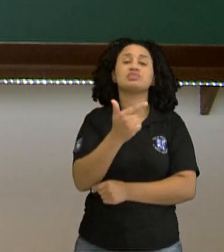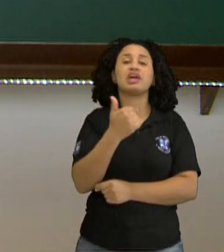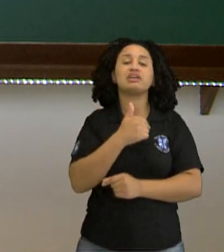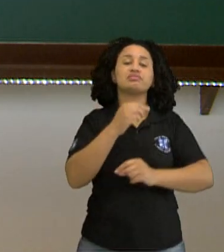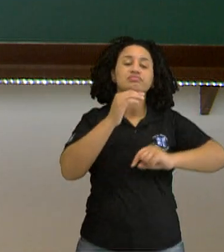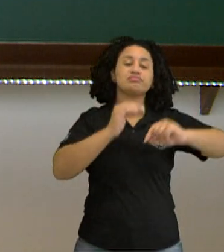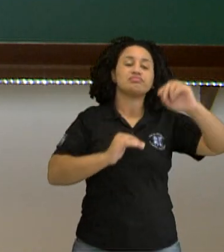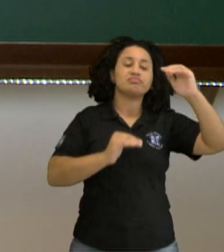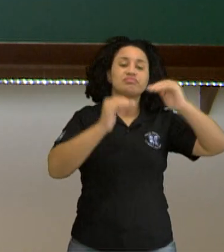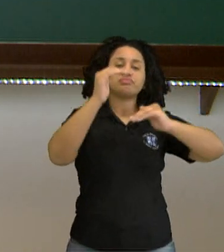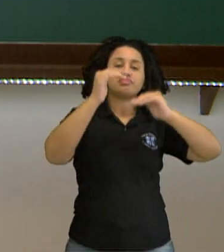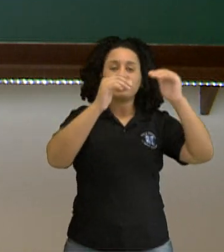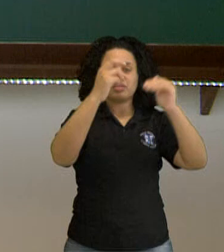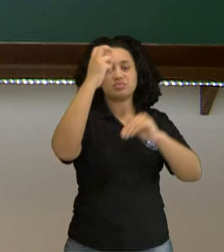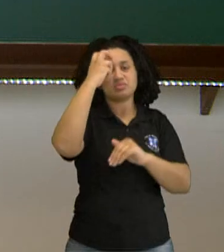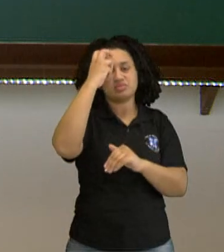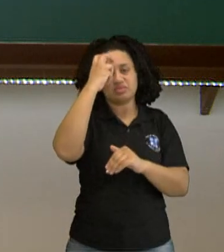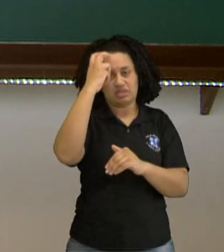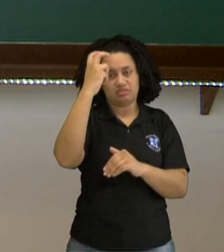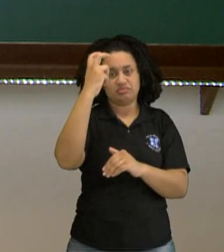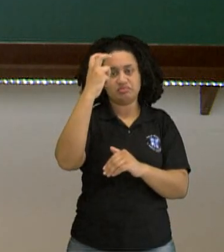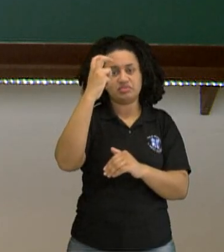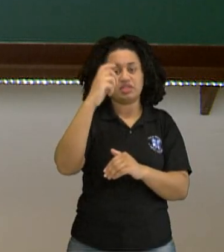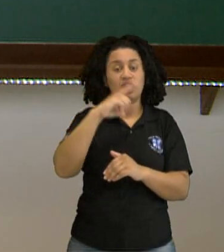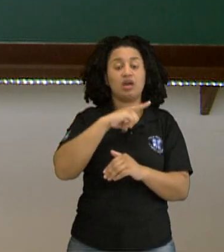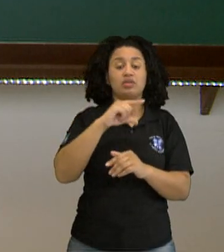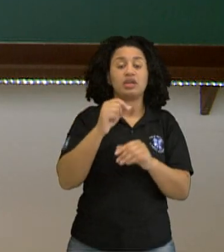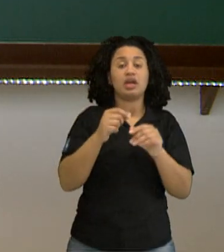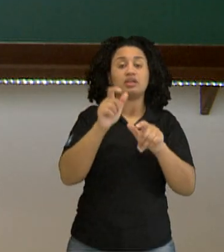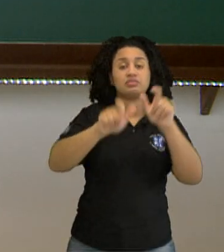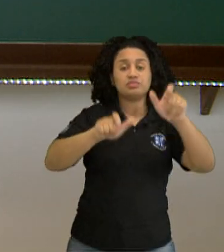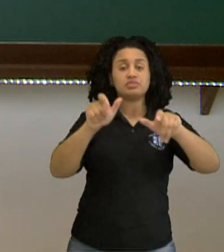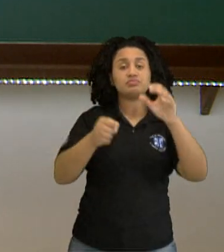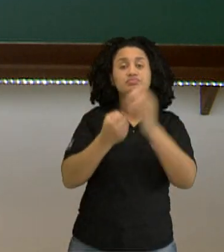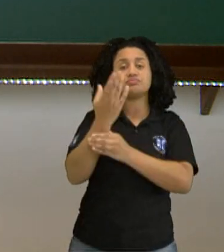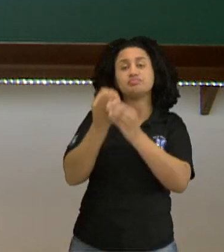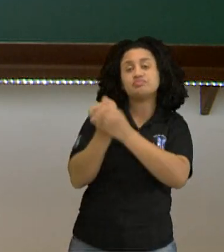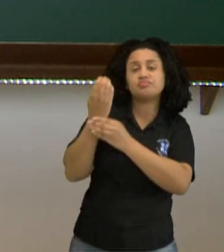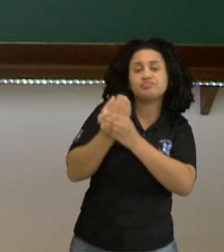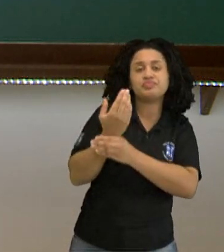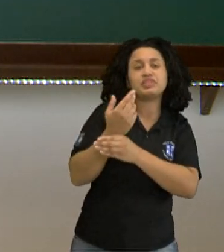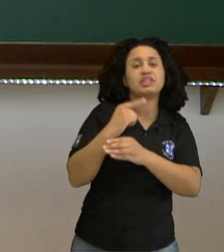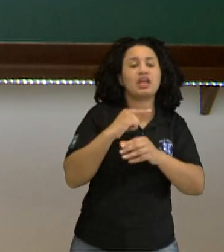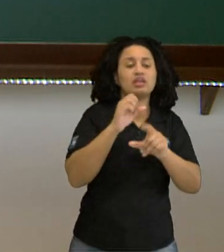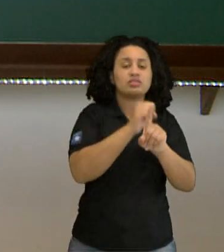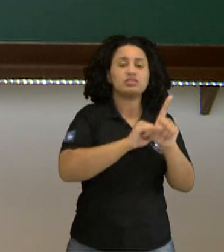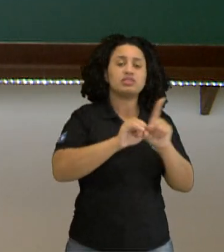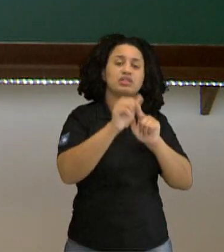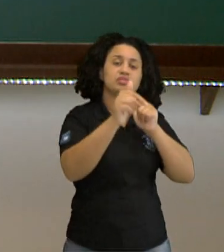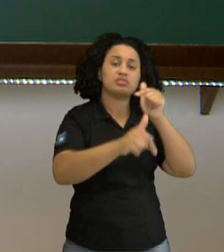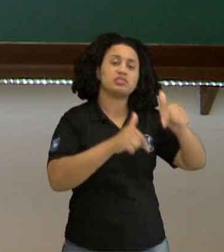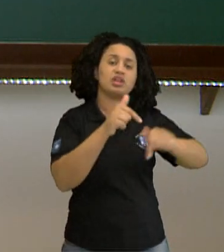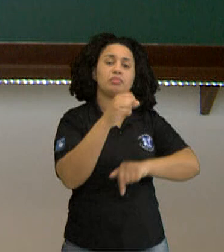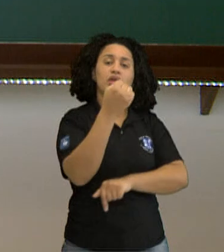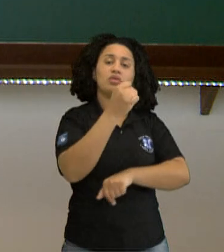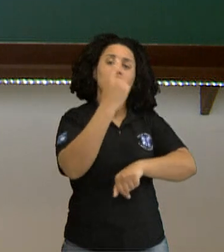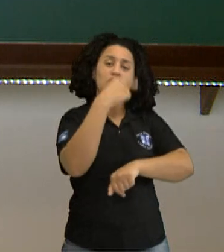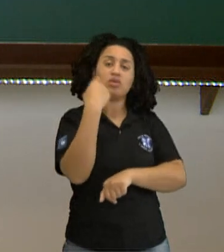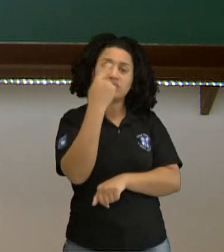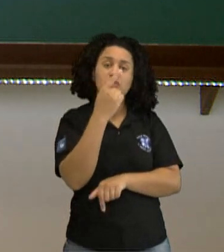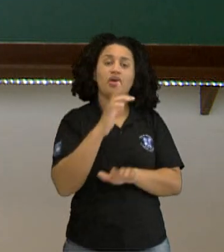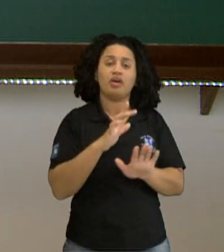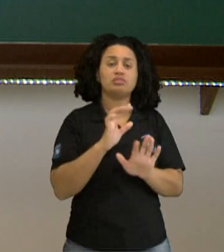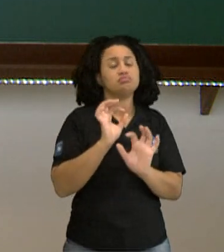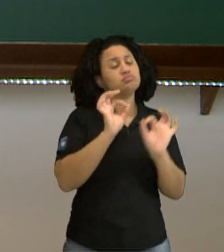cultural. As criações se dão pelo homem. Tem sociedades que o trabalho de 8 horas é significativo, para outras